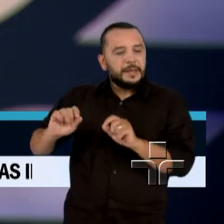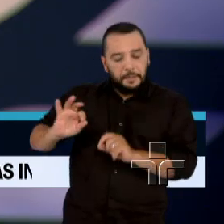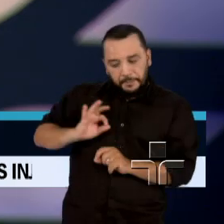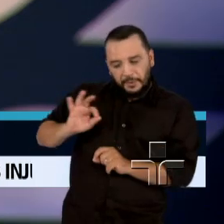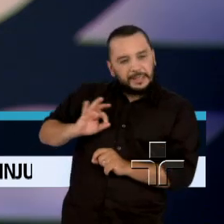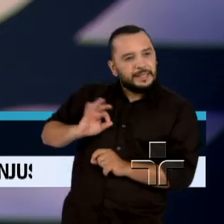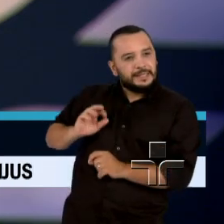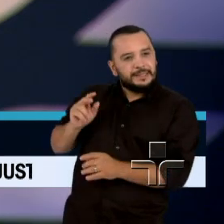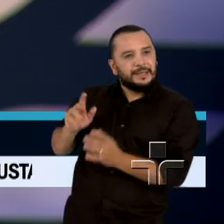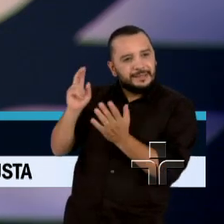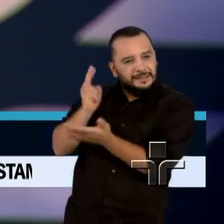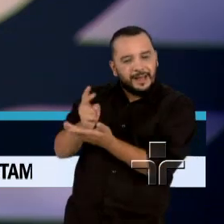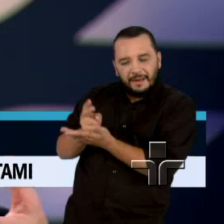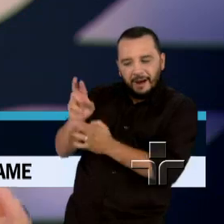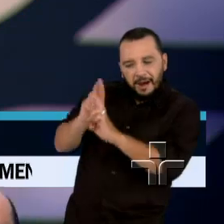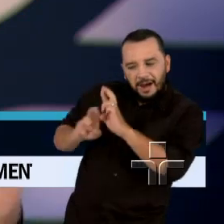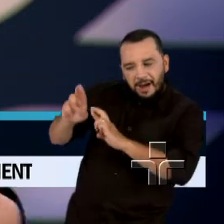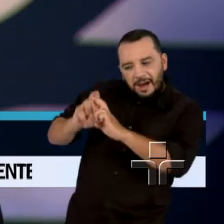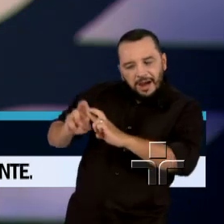junta dois